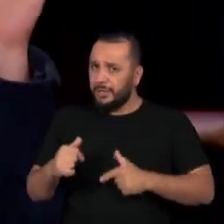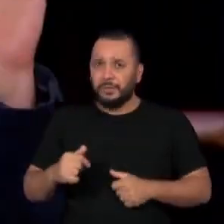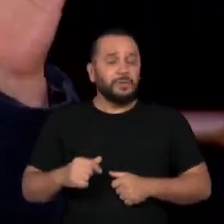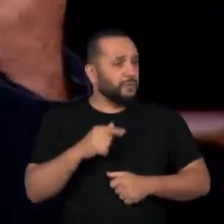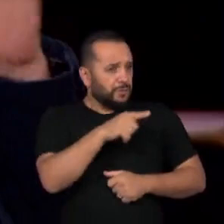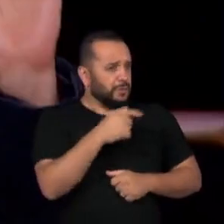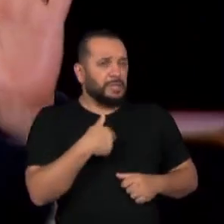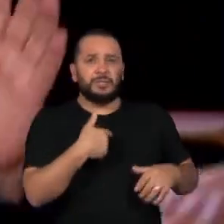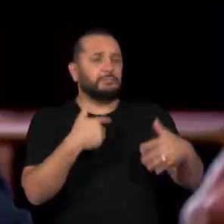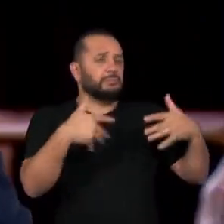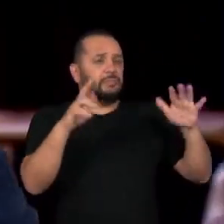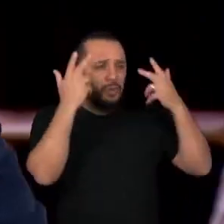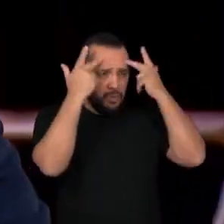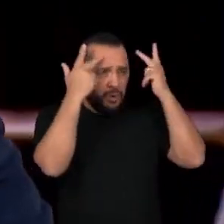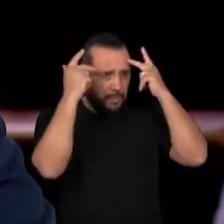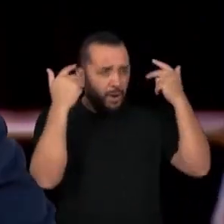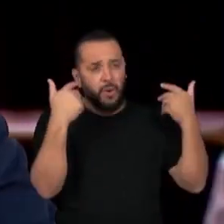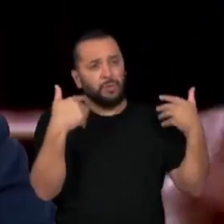então